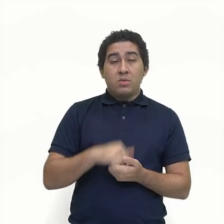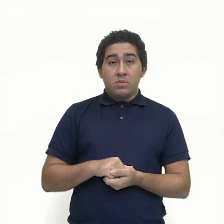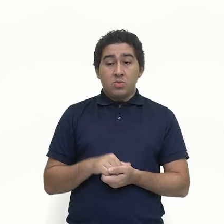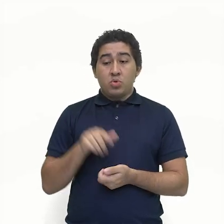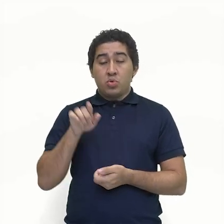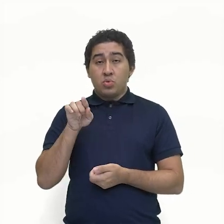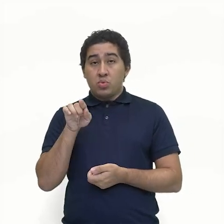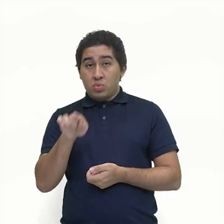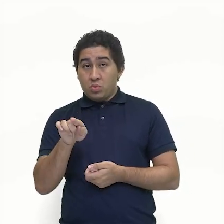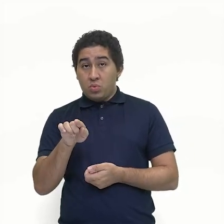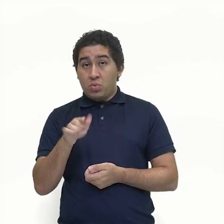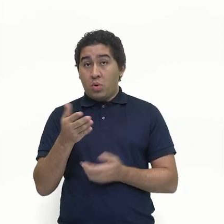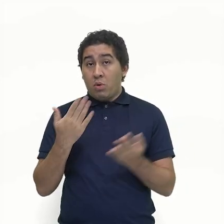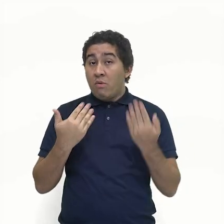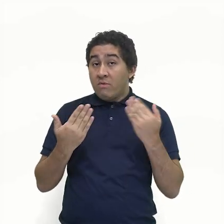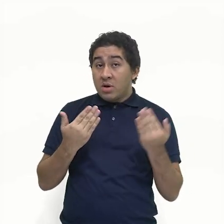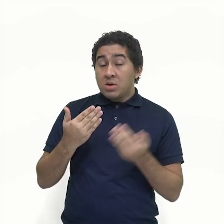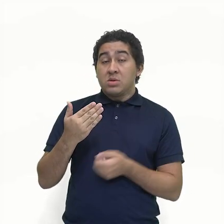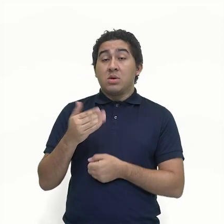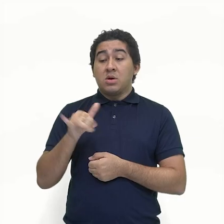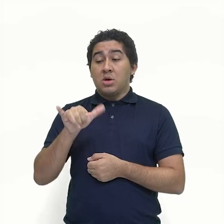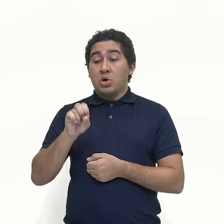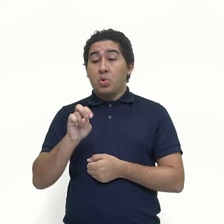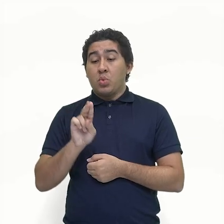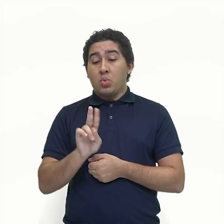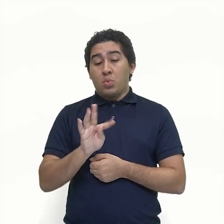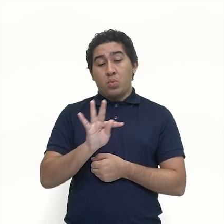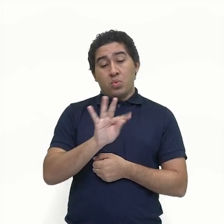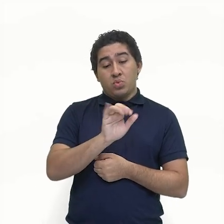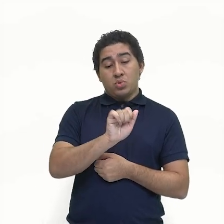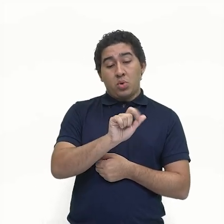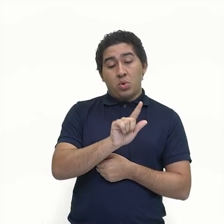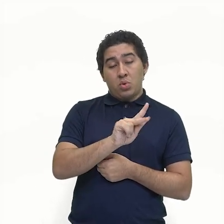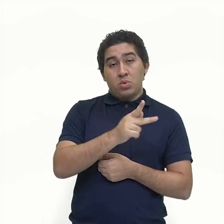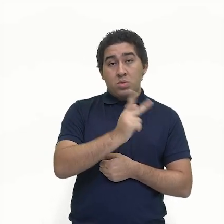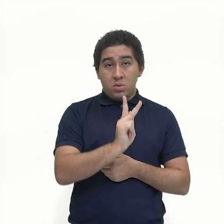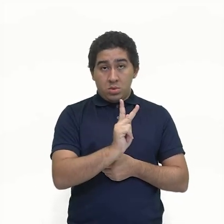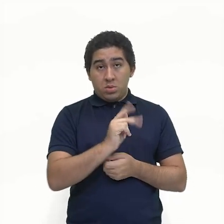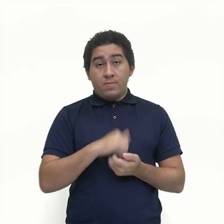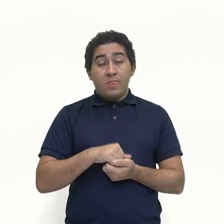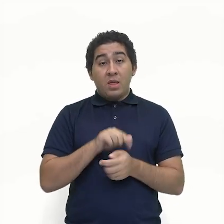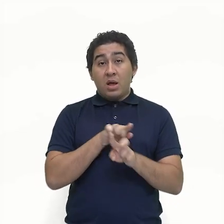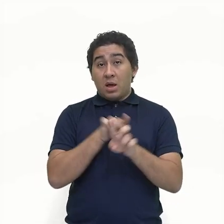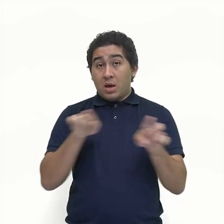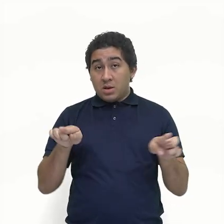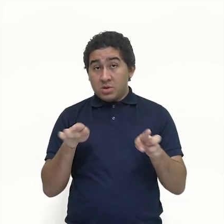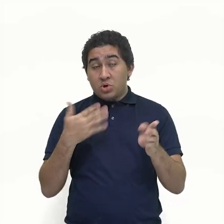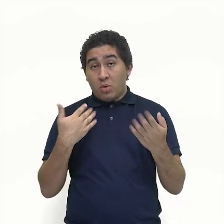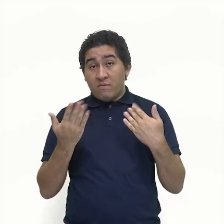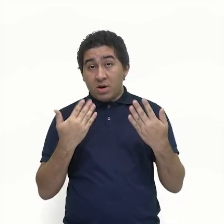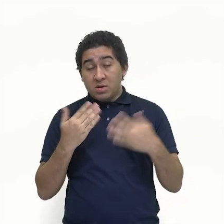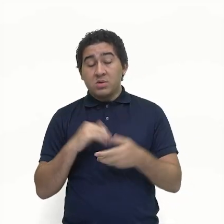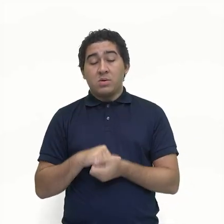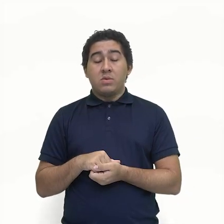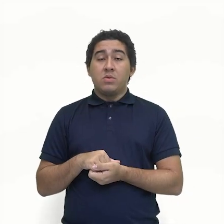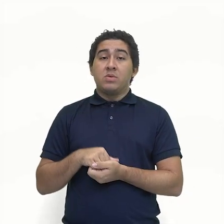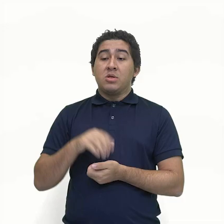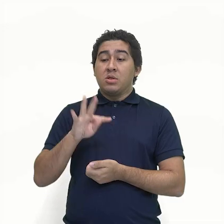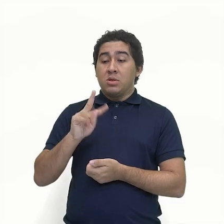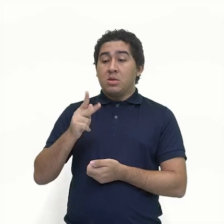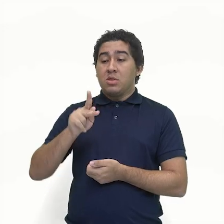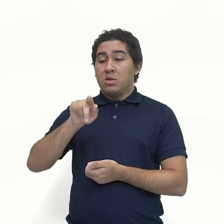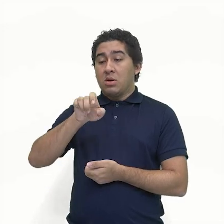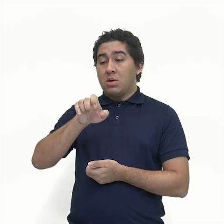you talk. Eles conversam, they talk. Então, o verbo ele vai ser o